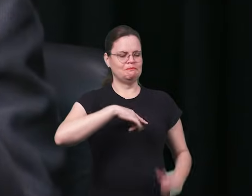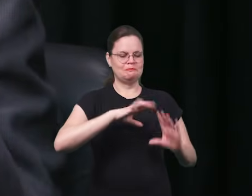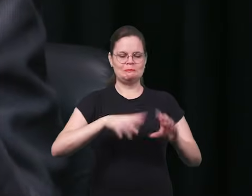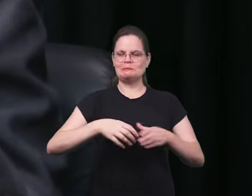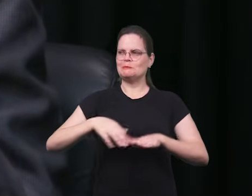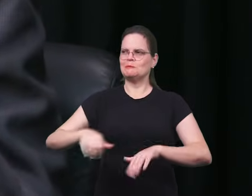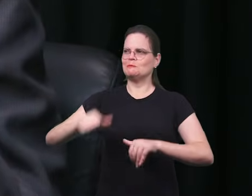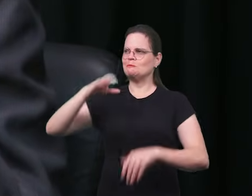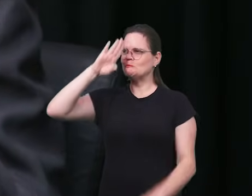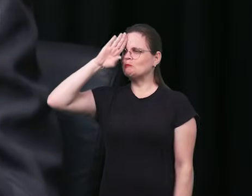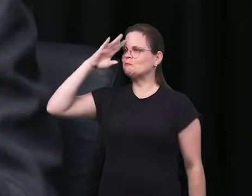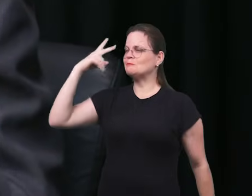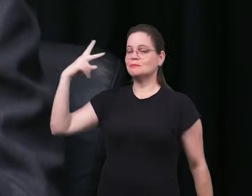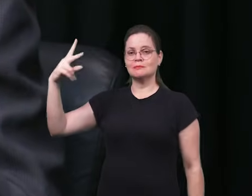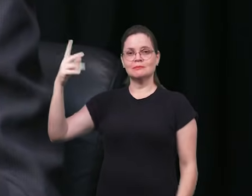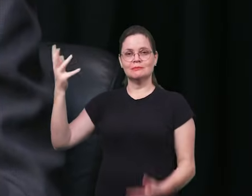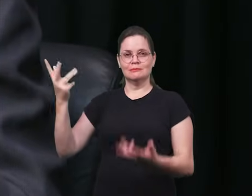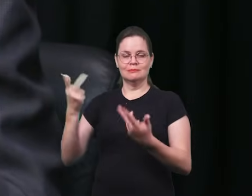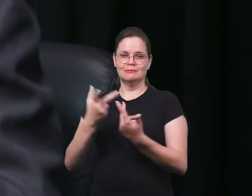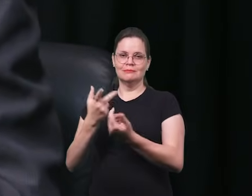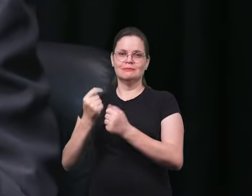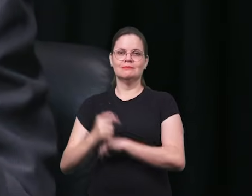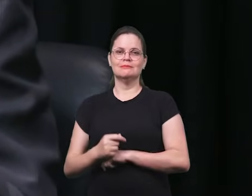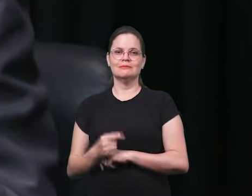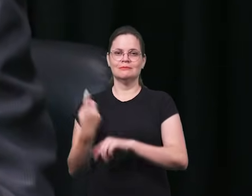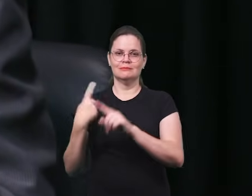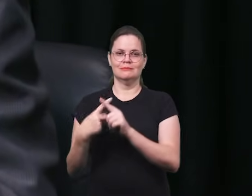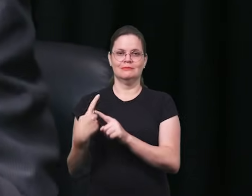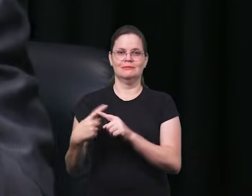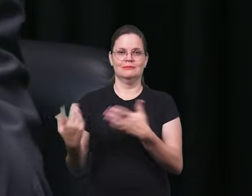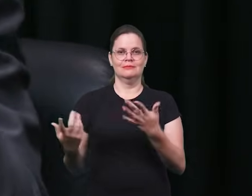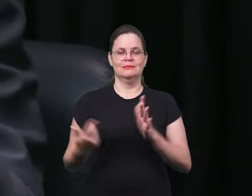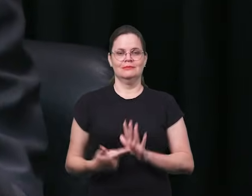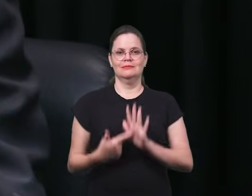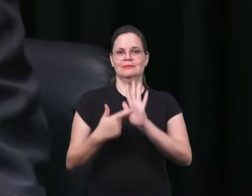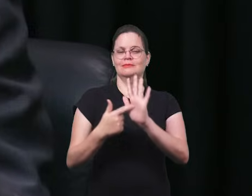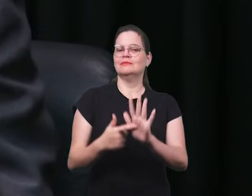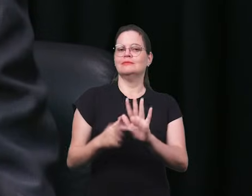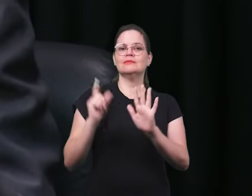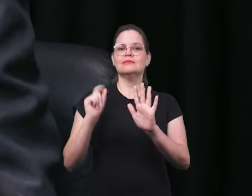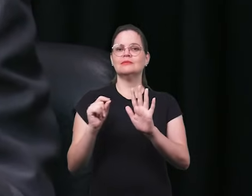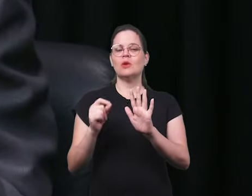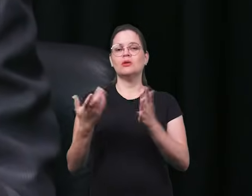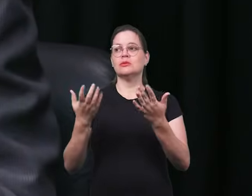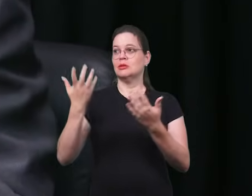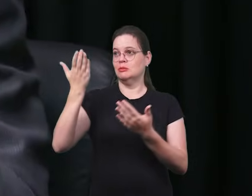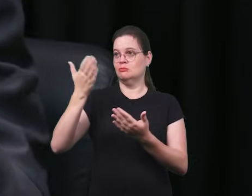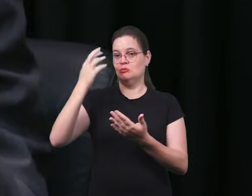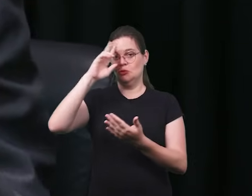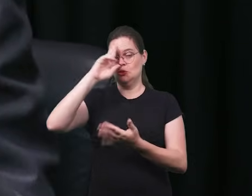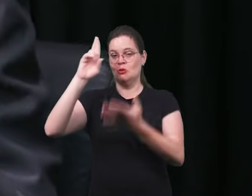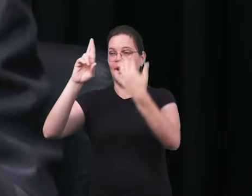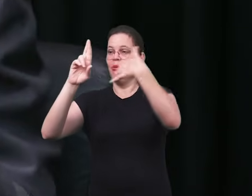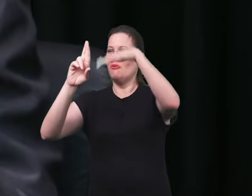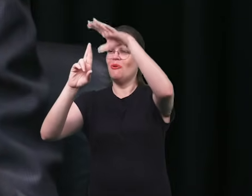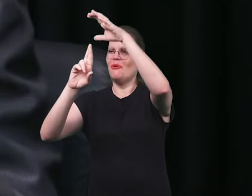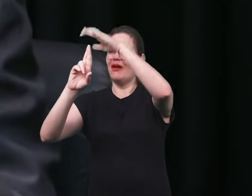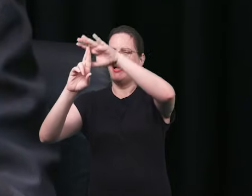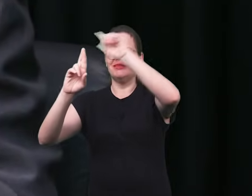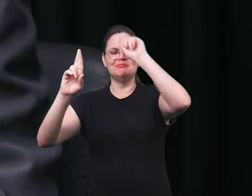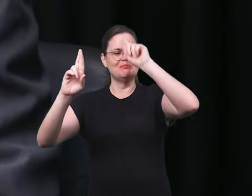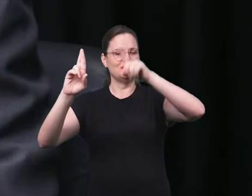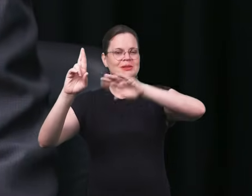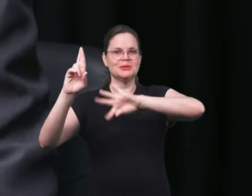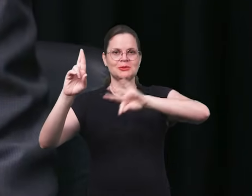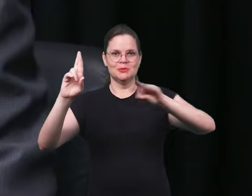extraordinário que constitui o reino da natureza, né, em todas as suas